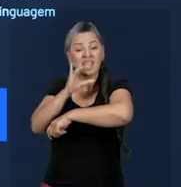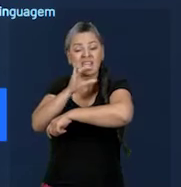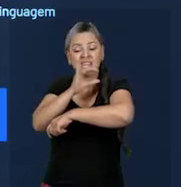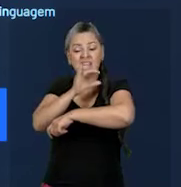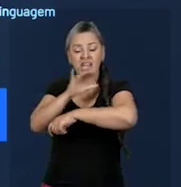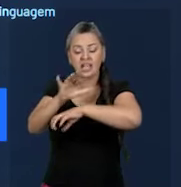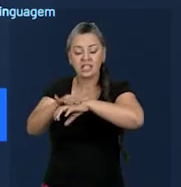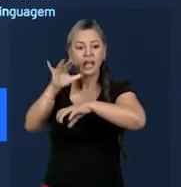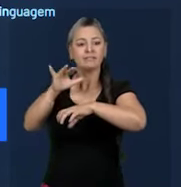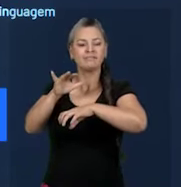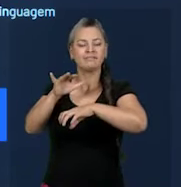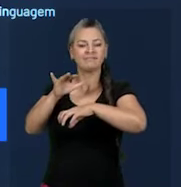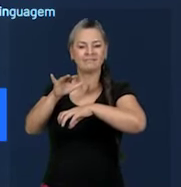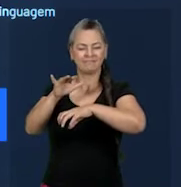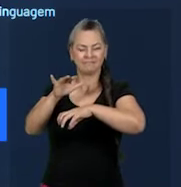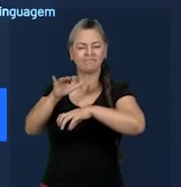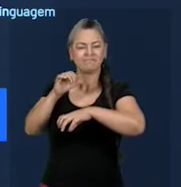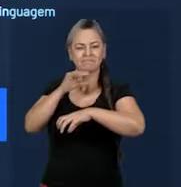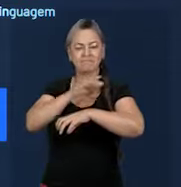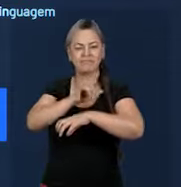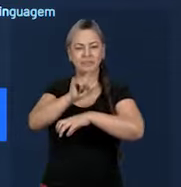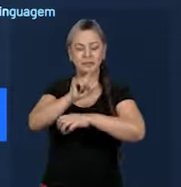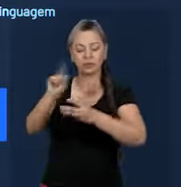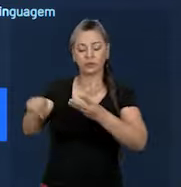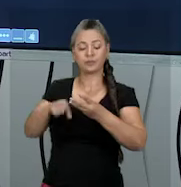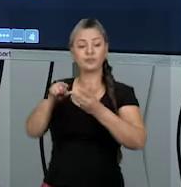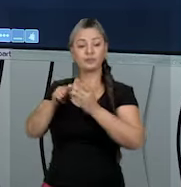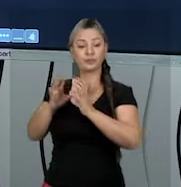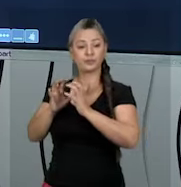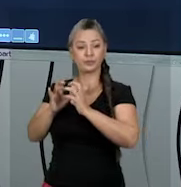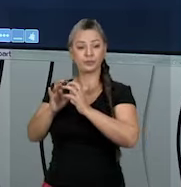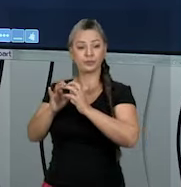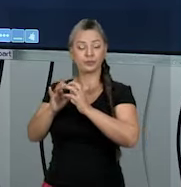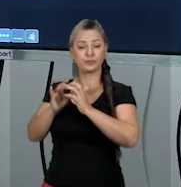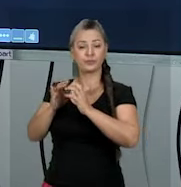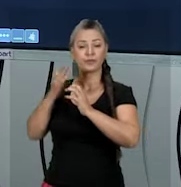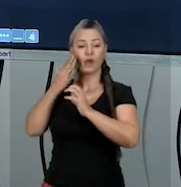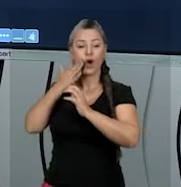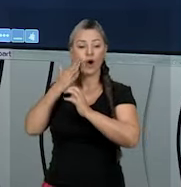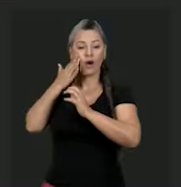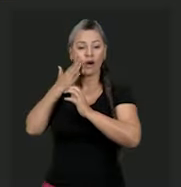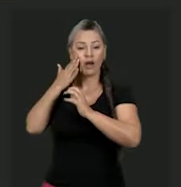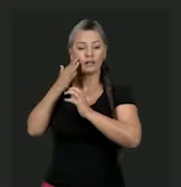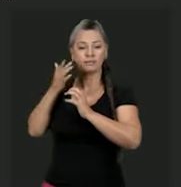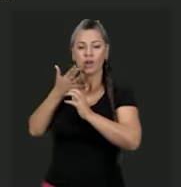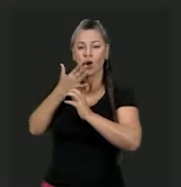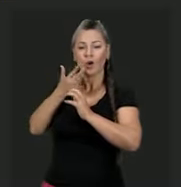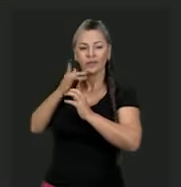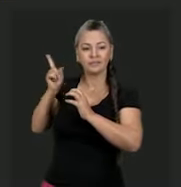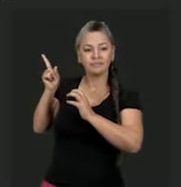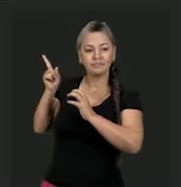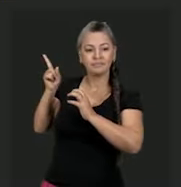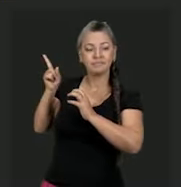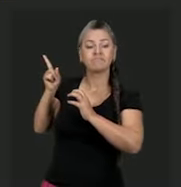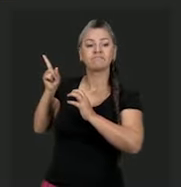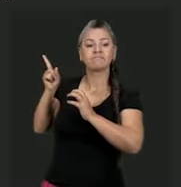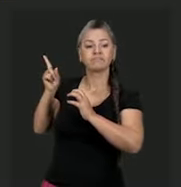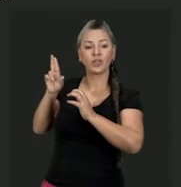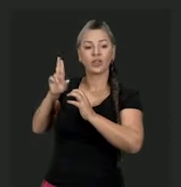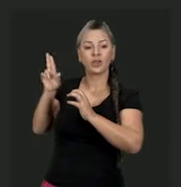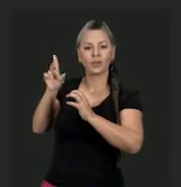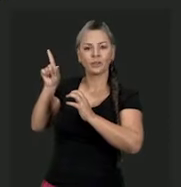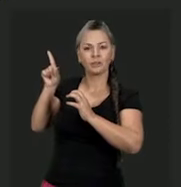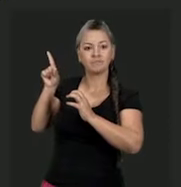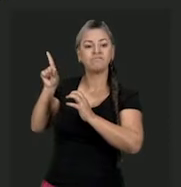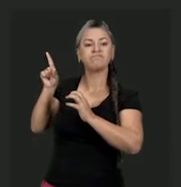Essa região em rosa é chamado lobo temporal, responsável pela